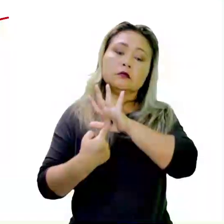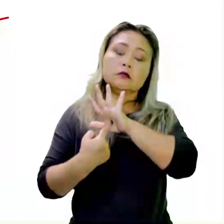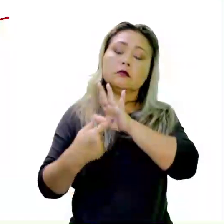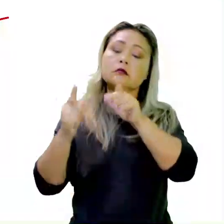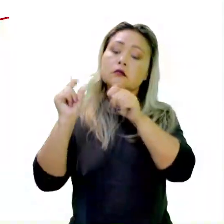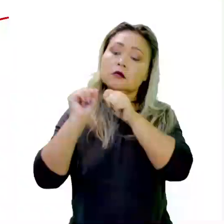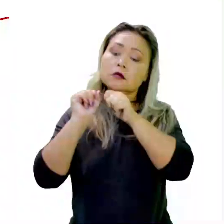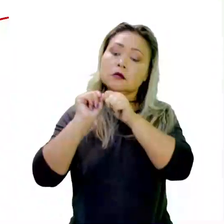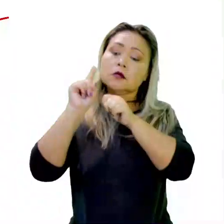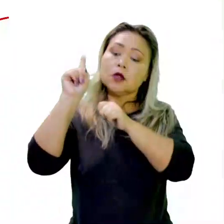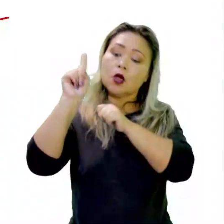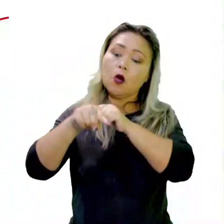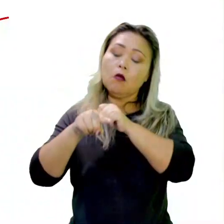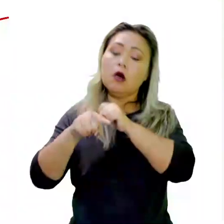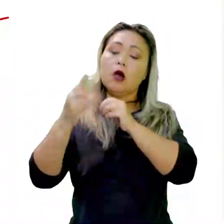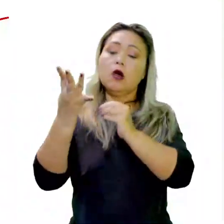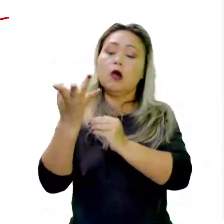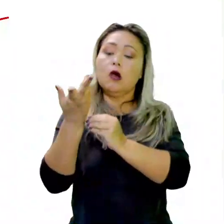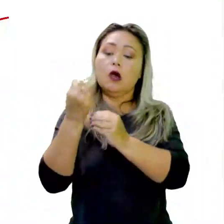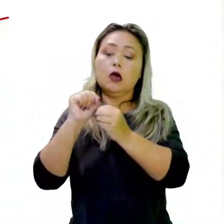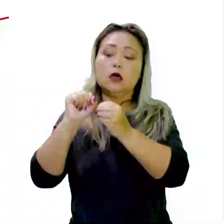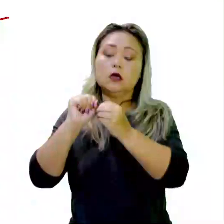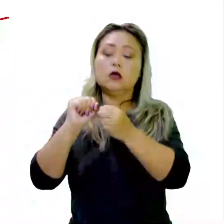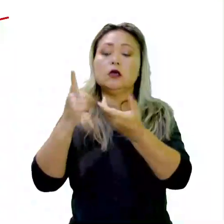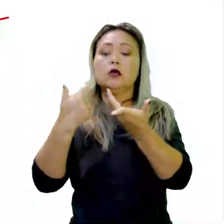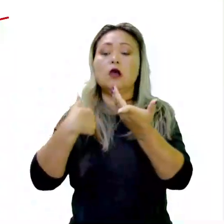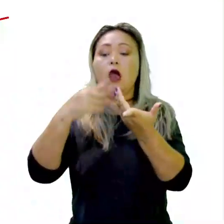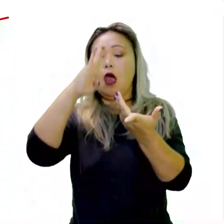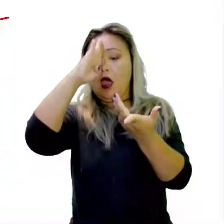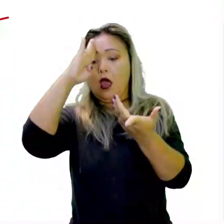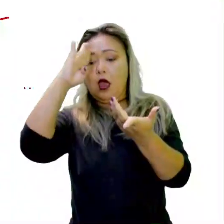arte acadêmica, uma arte clássica, com técnicas